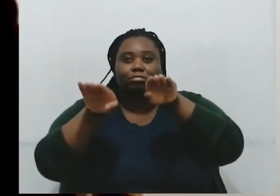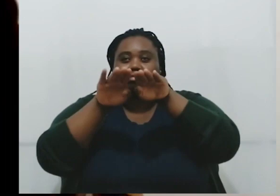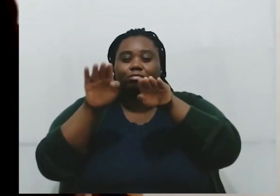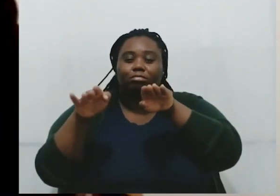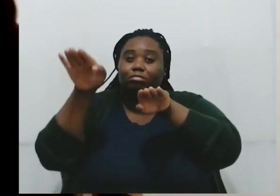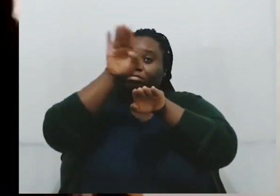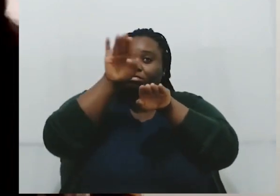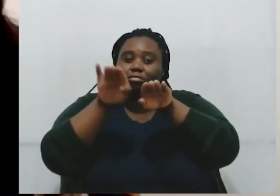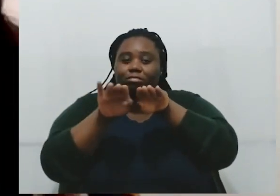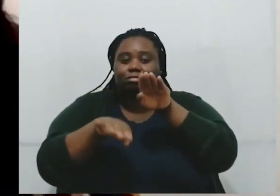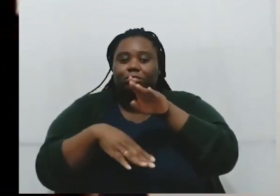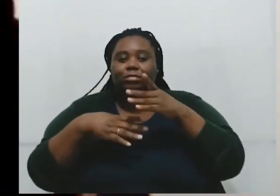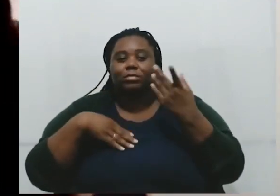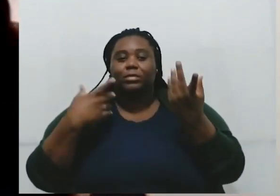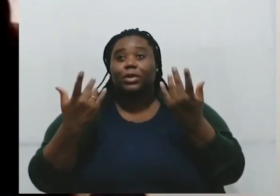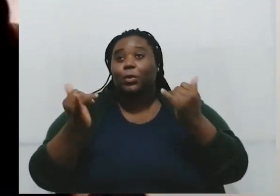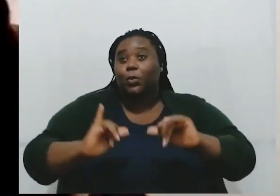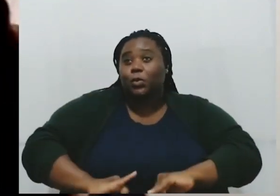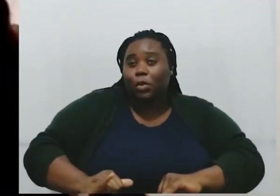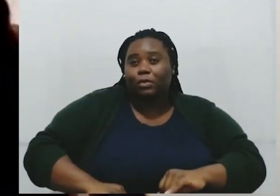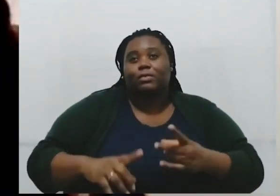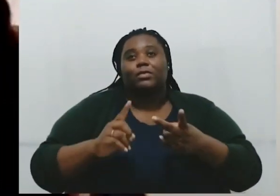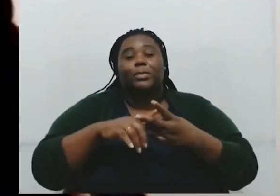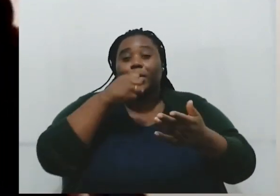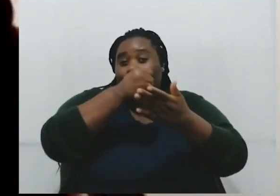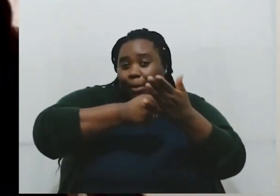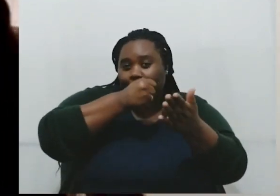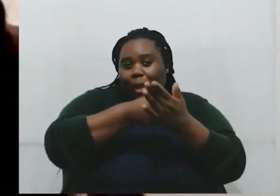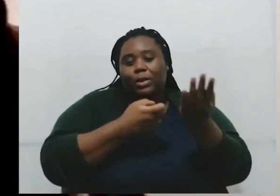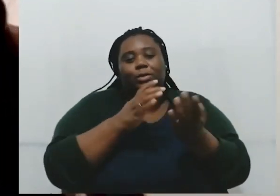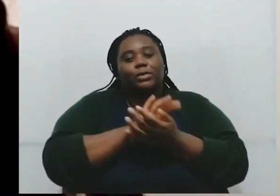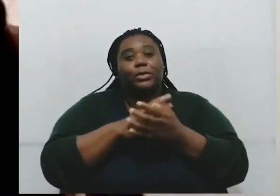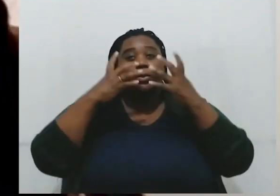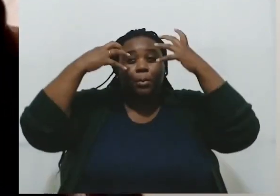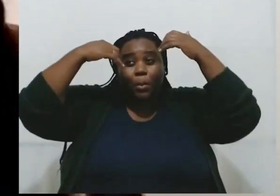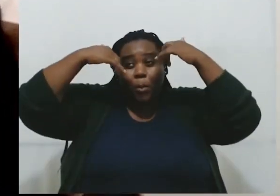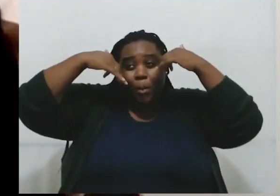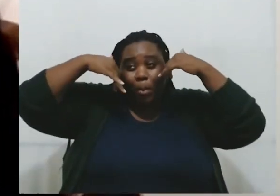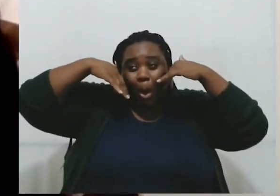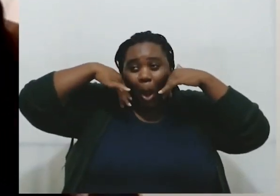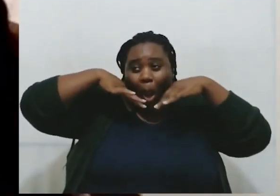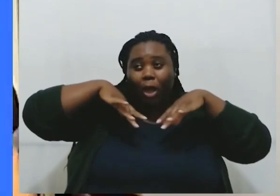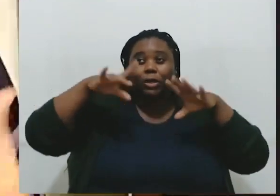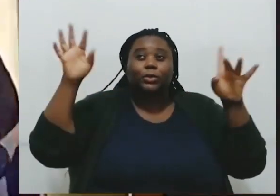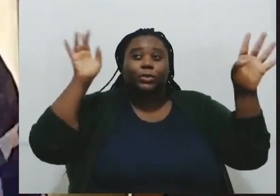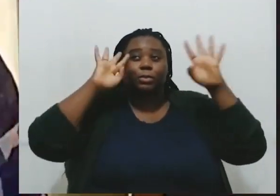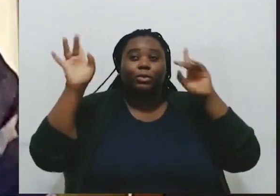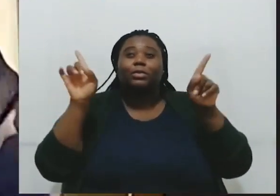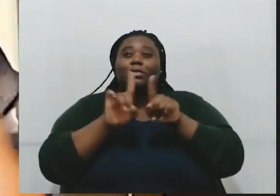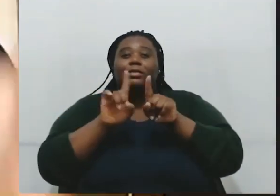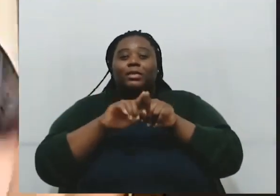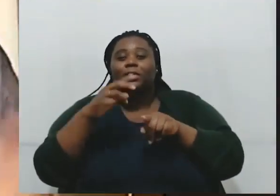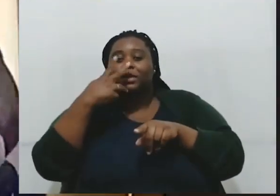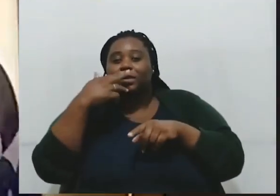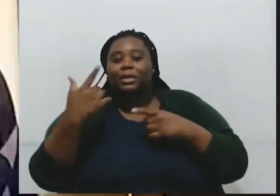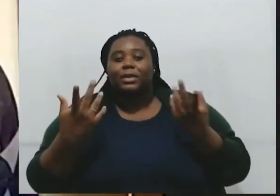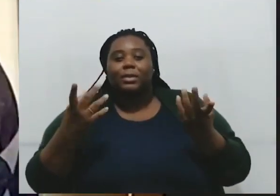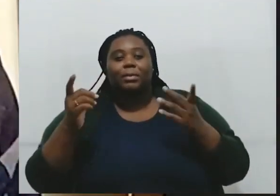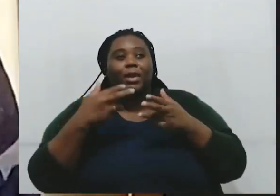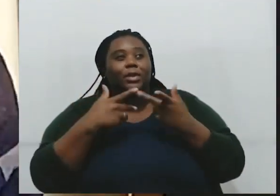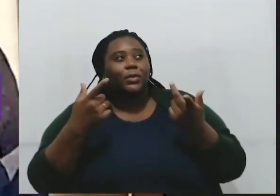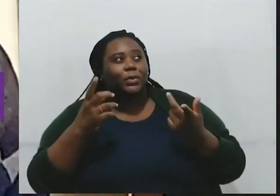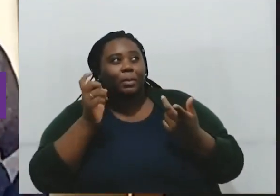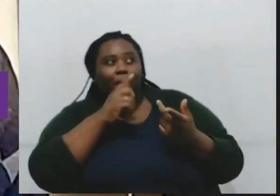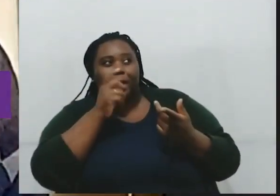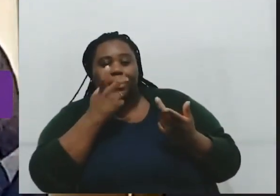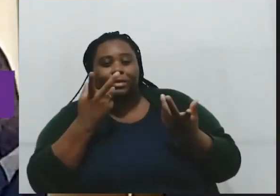sofrimento, com a minha luta, com os meus sonhos e as minhas fantasias e armadilhas coloniais. eu tentar construir aqui um caminho que me leva